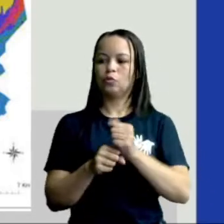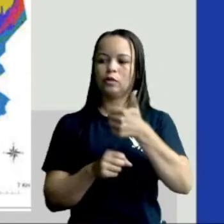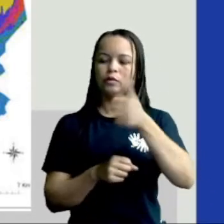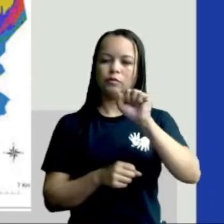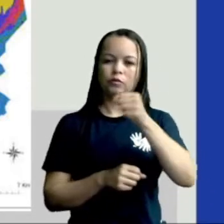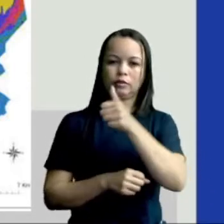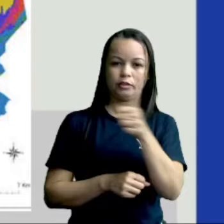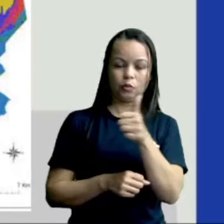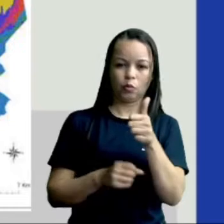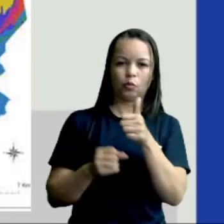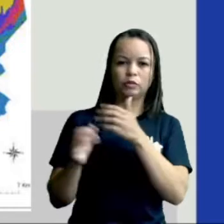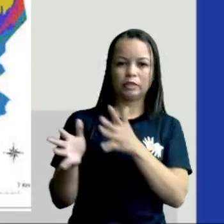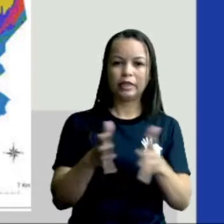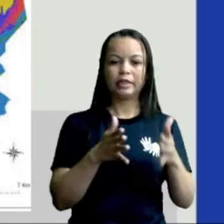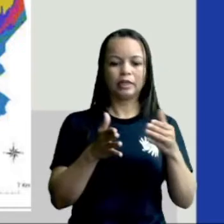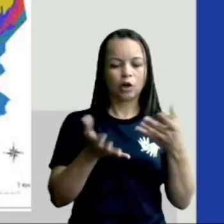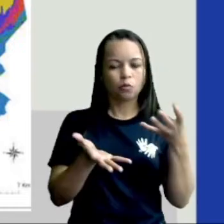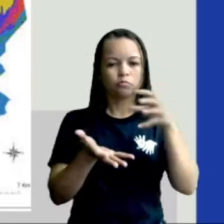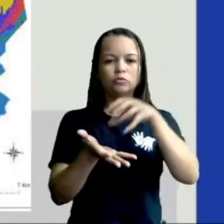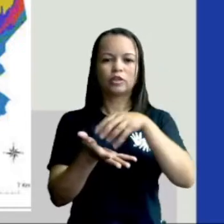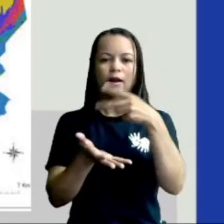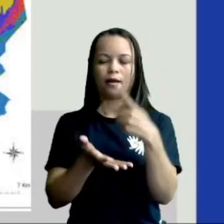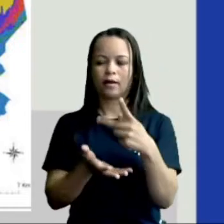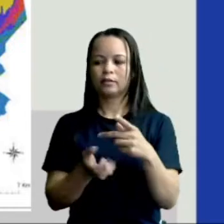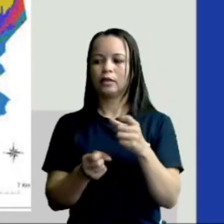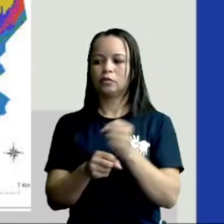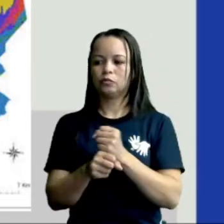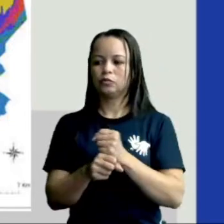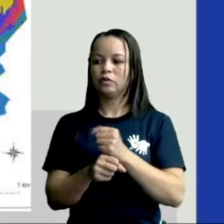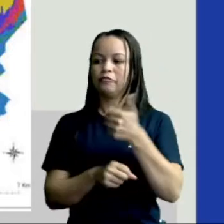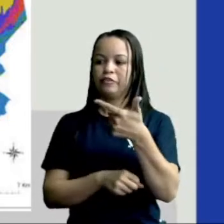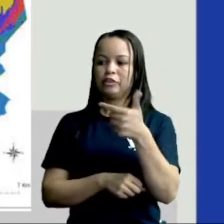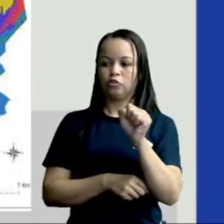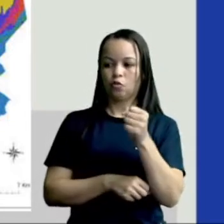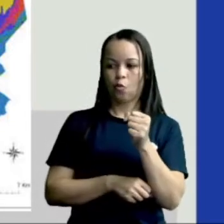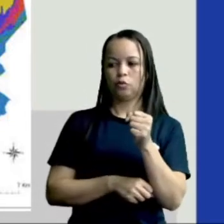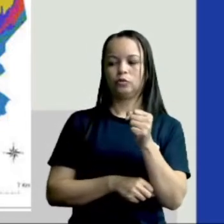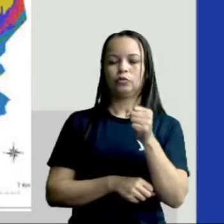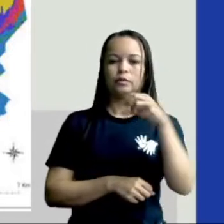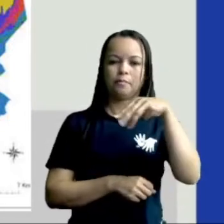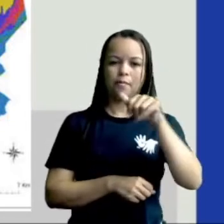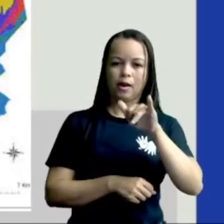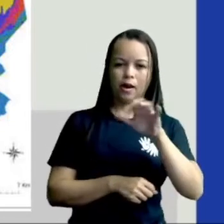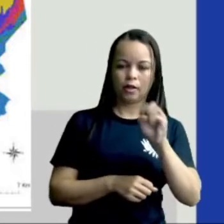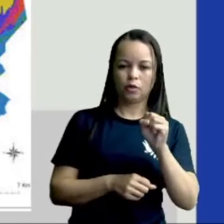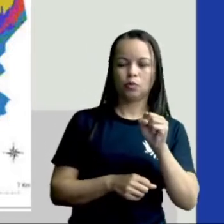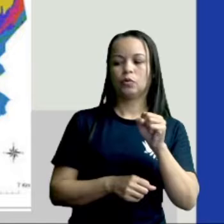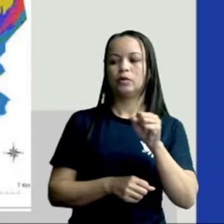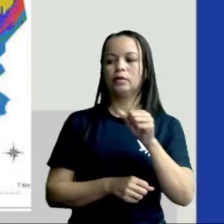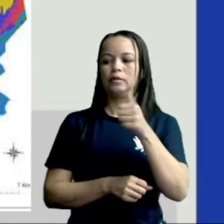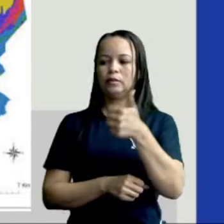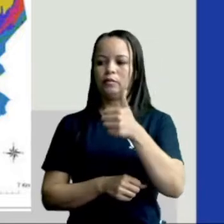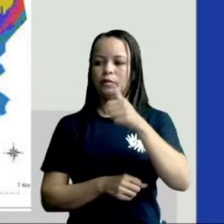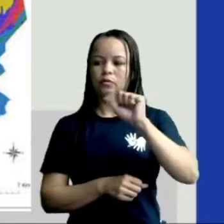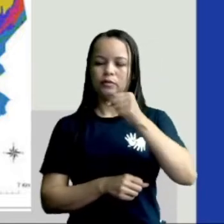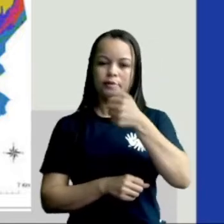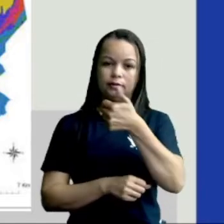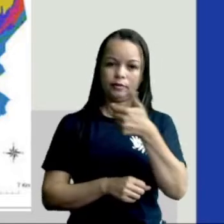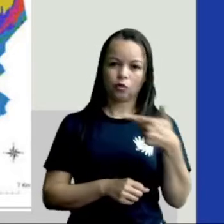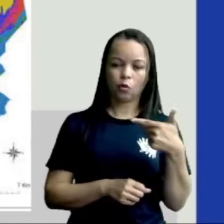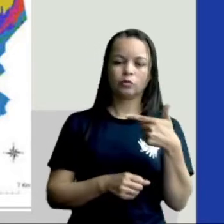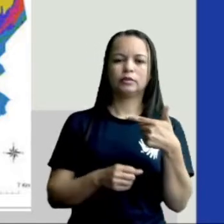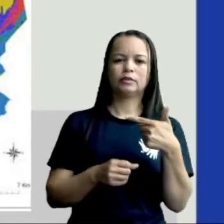instalada em 28 de maio de 1812. Então, o que acontecia? Antes ele era um povoado, né,